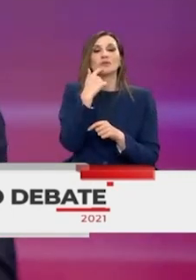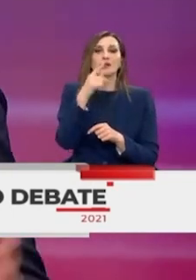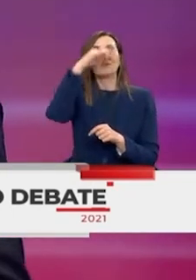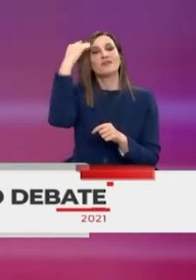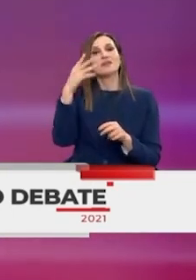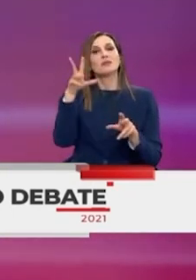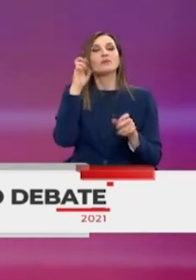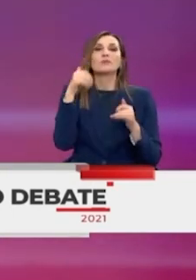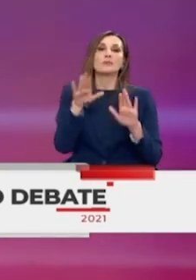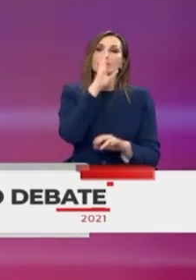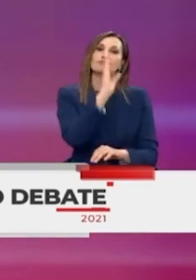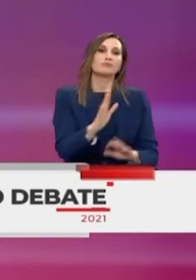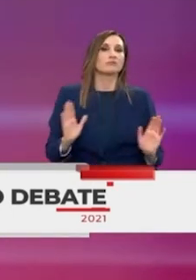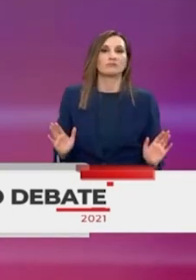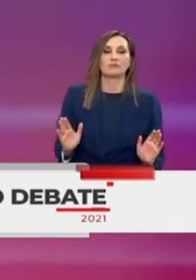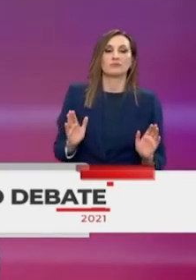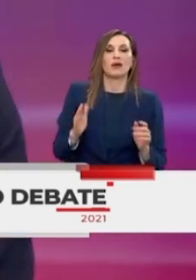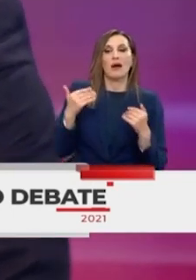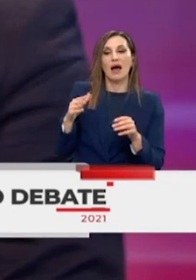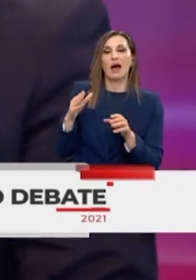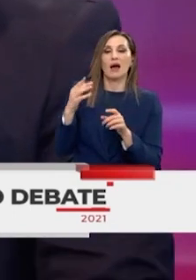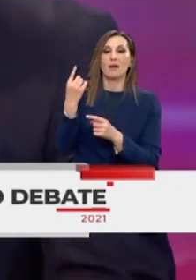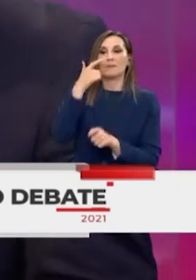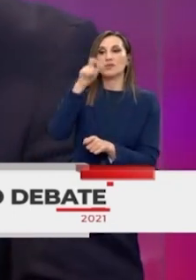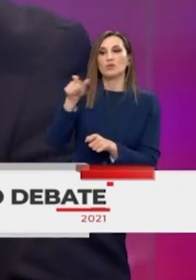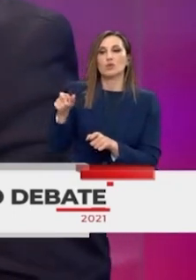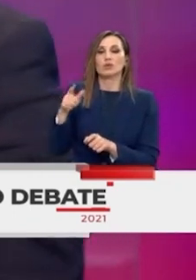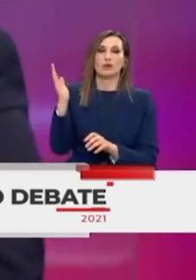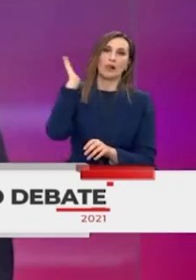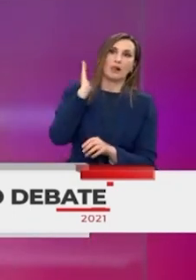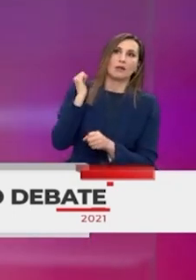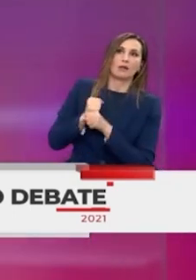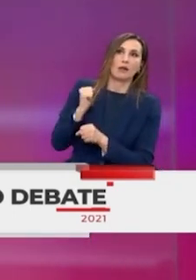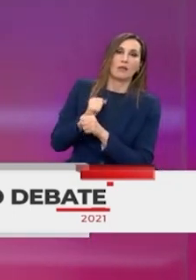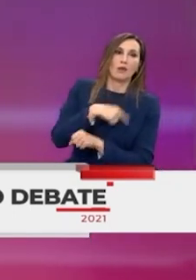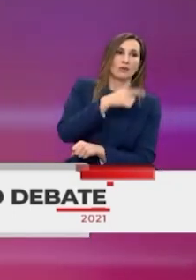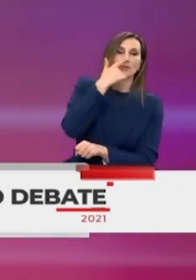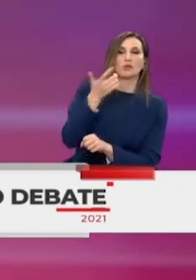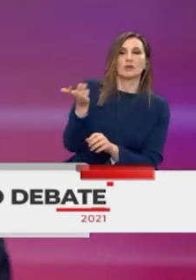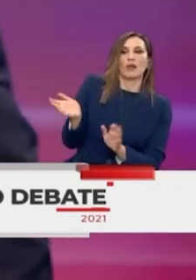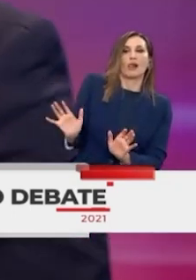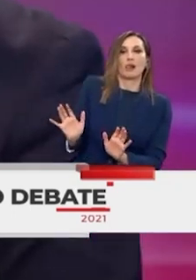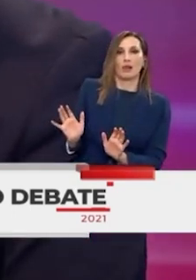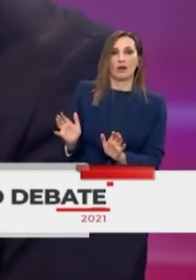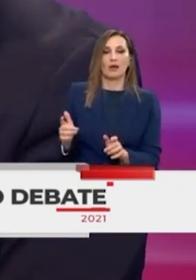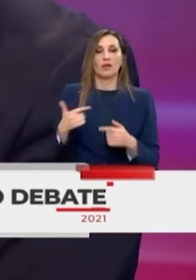verdade e nós temos que dizer as coisas como elas são. Acho que há uma parte do país que sente que tem que cumprir e há uma outra parte que sente que não tem que cumprir.